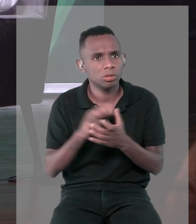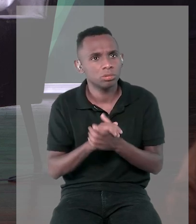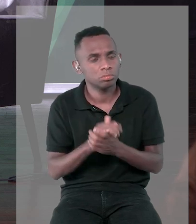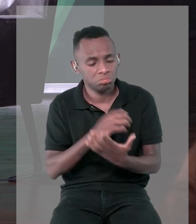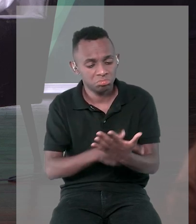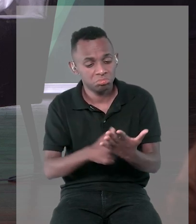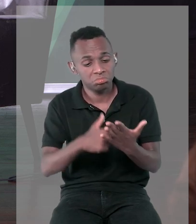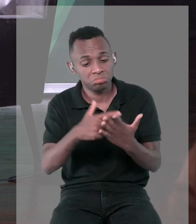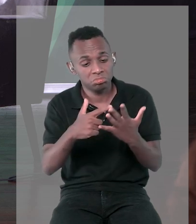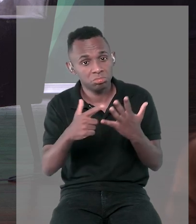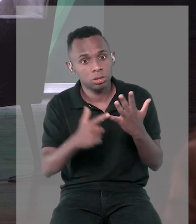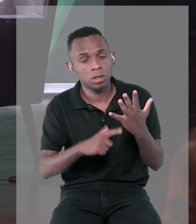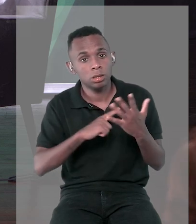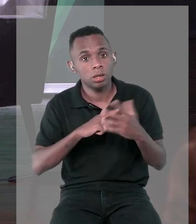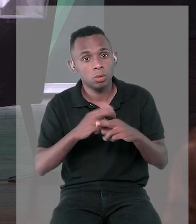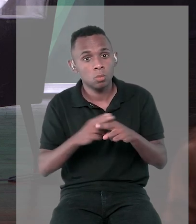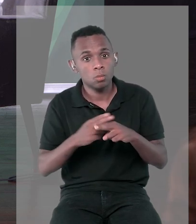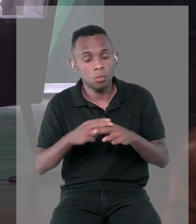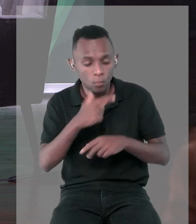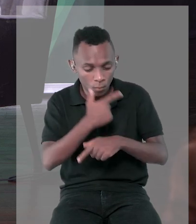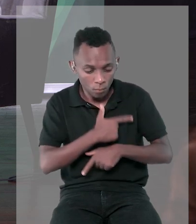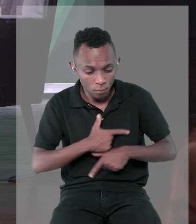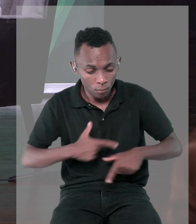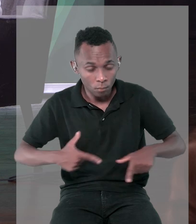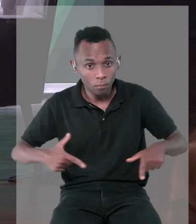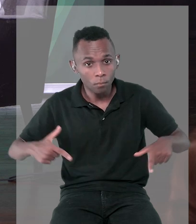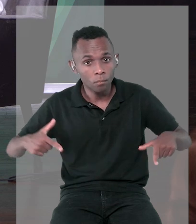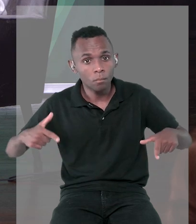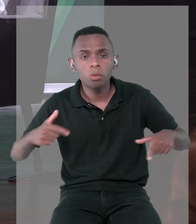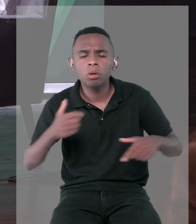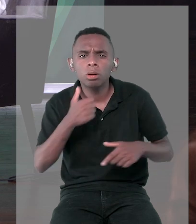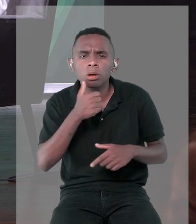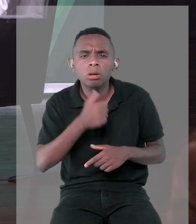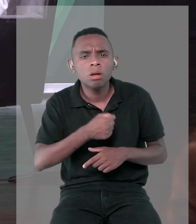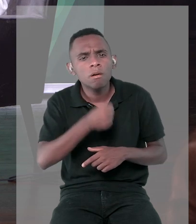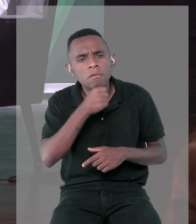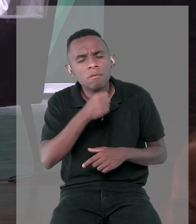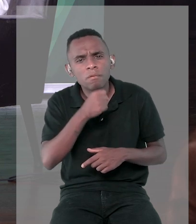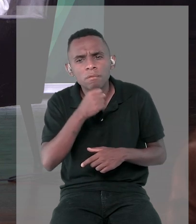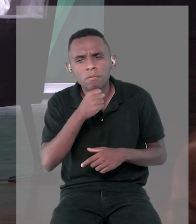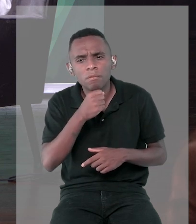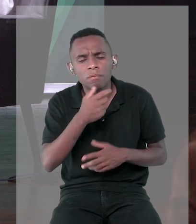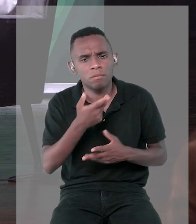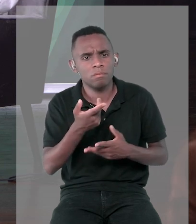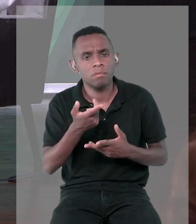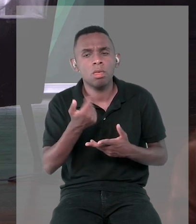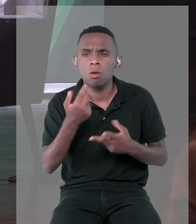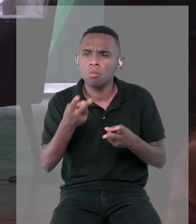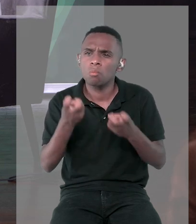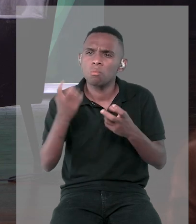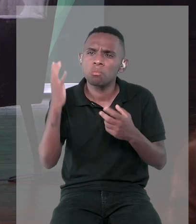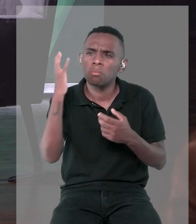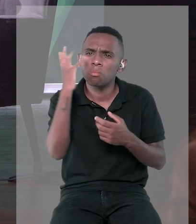mão enorme, e tem uma cena de nu, o corpo nu da velha. É uma das coisas mais lindas que eu já vi, mais